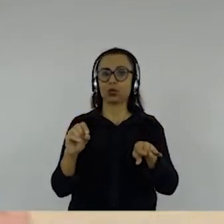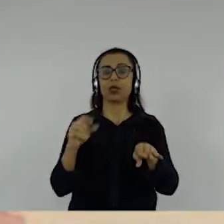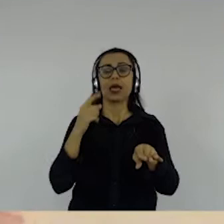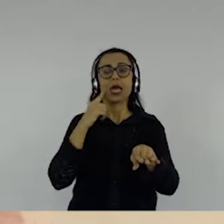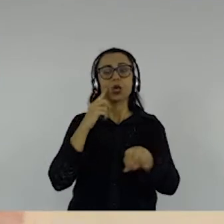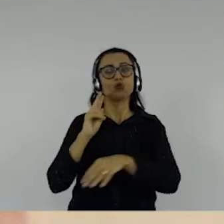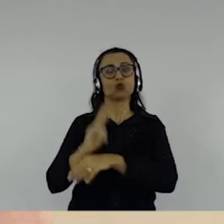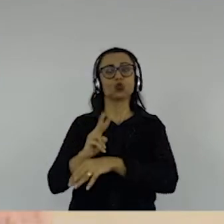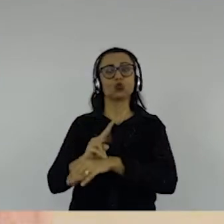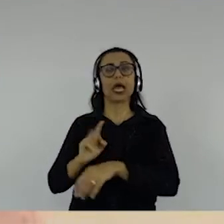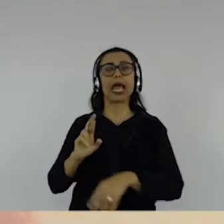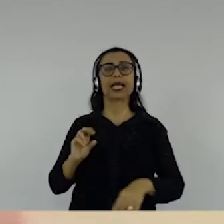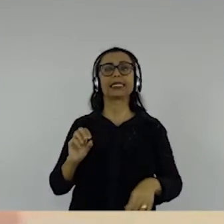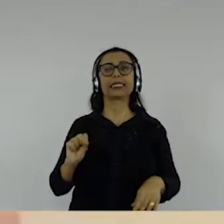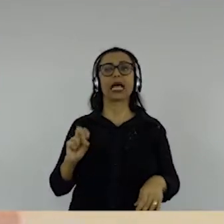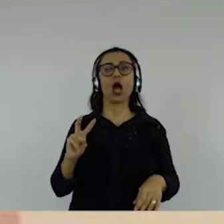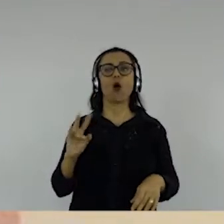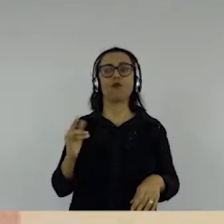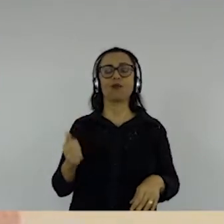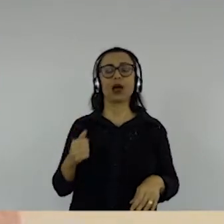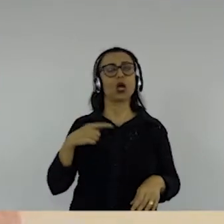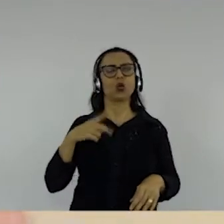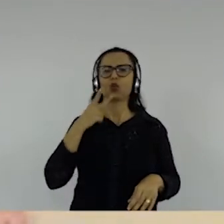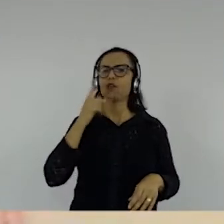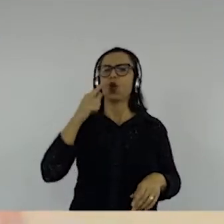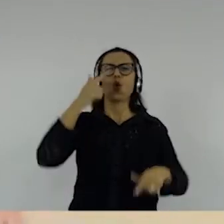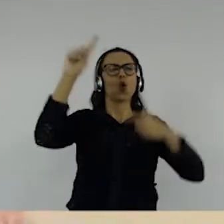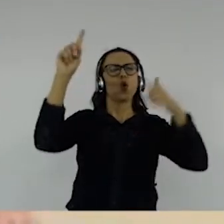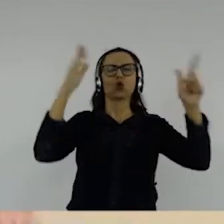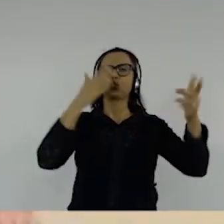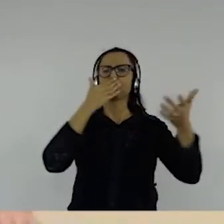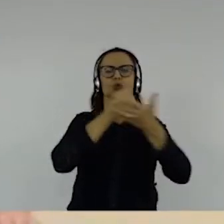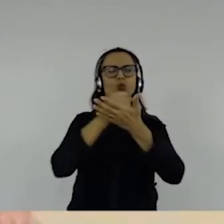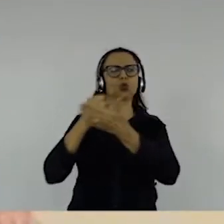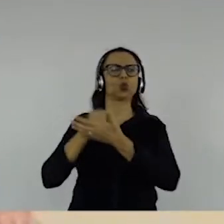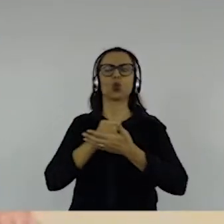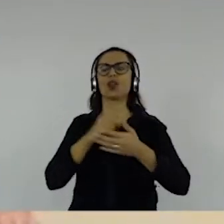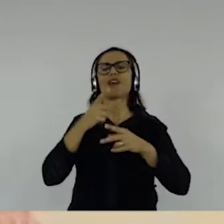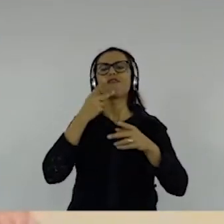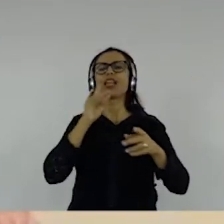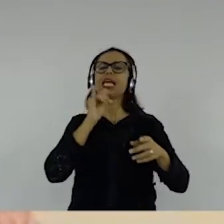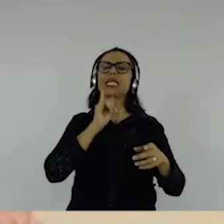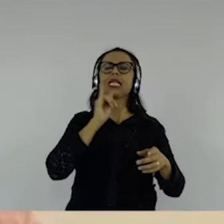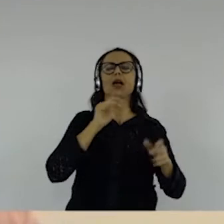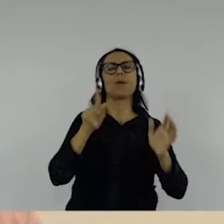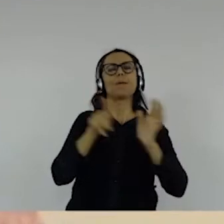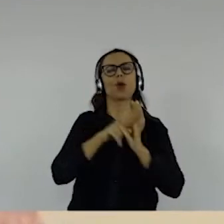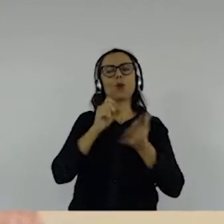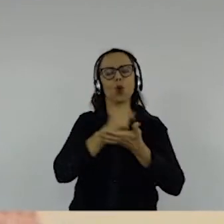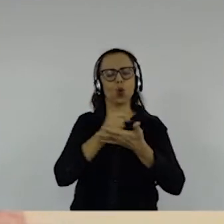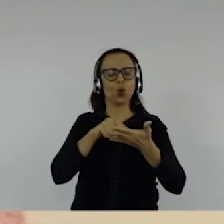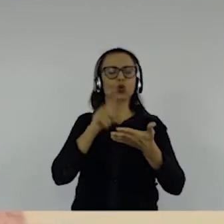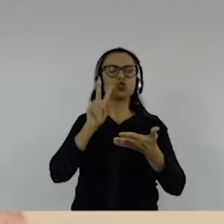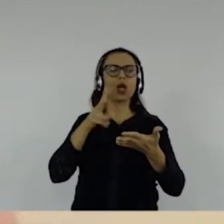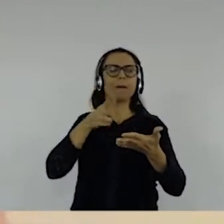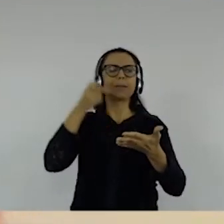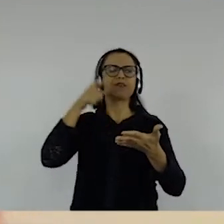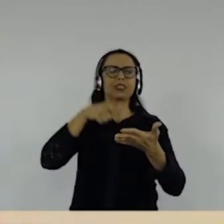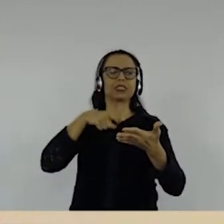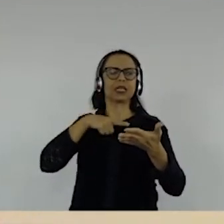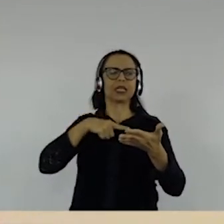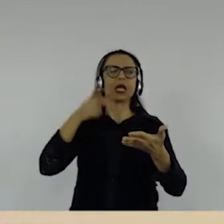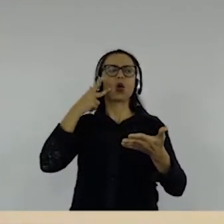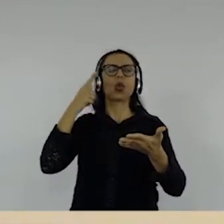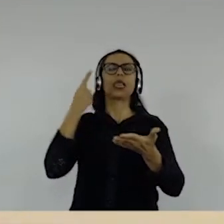estamos falando de outros tipos contratuais, e nem estamos falando daqueles casos em que o próprio contrato já prevê o dever